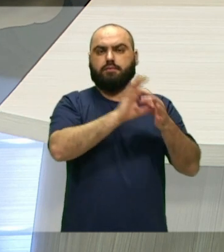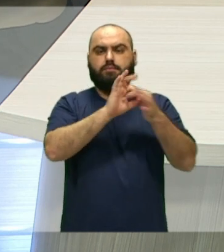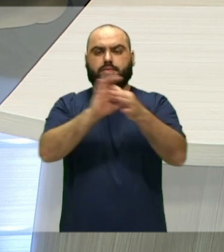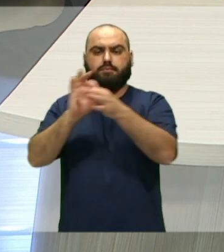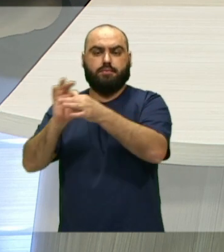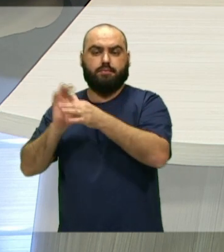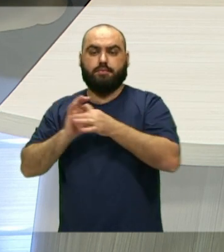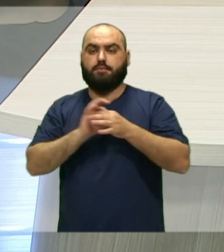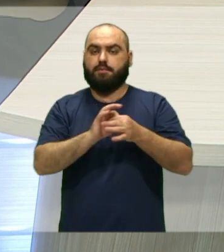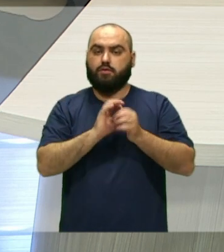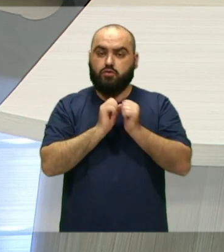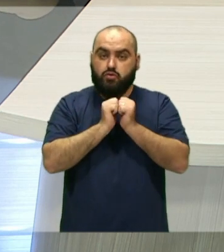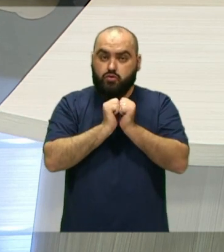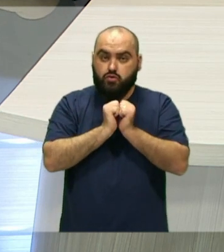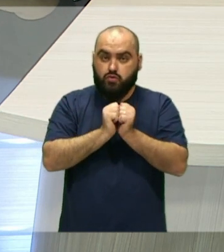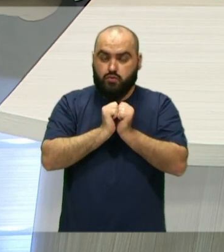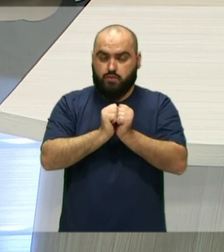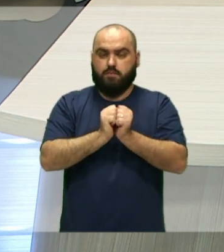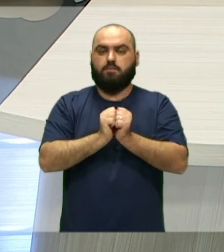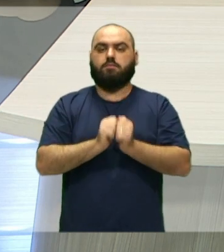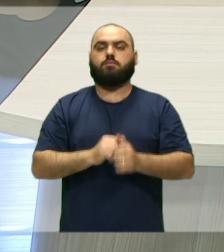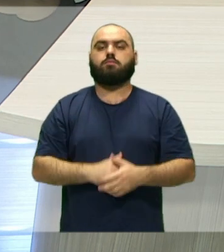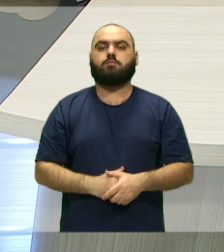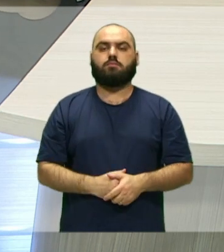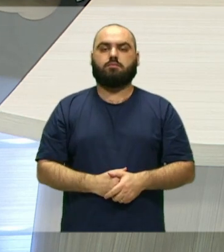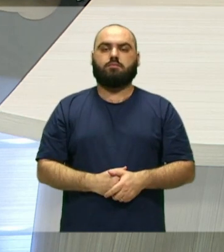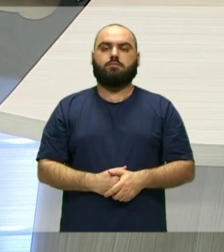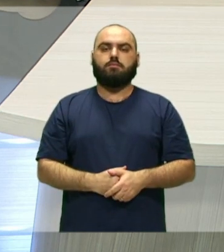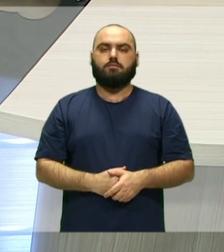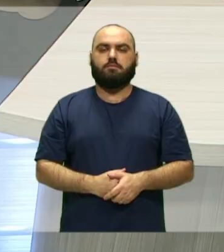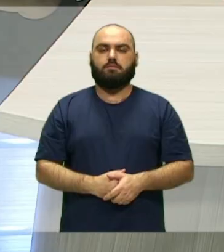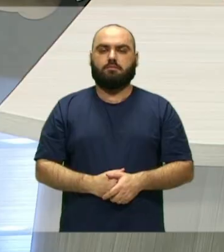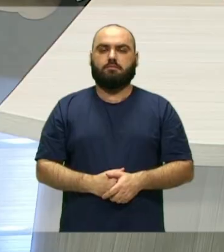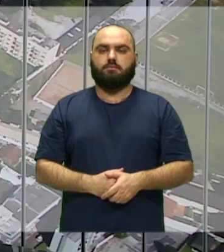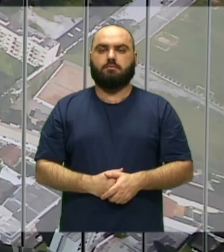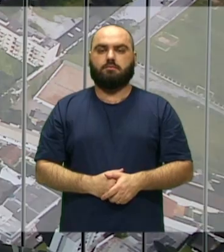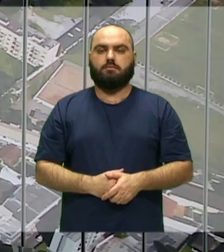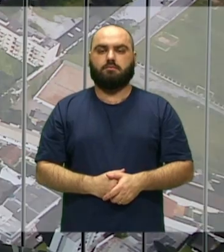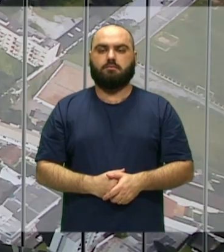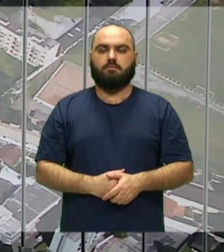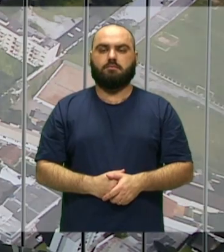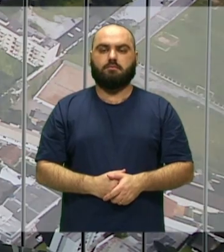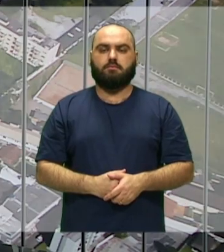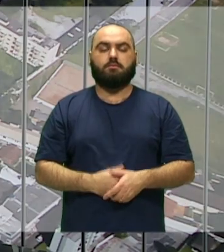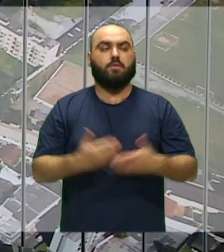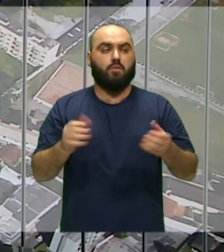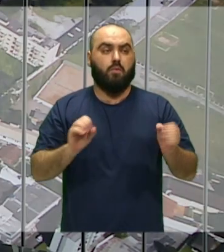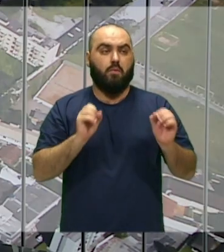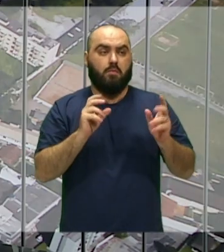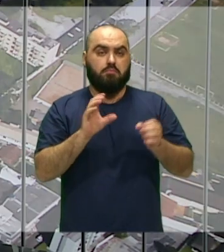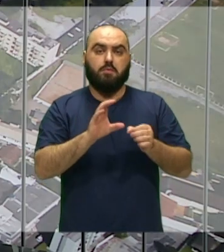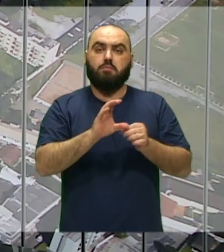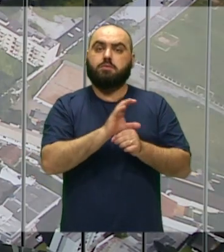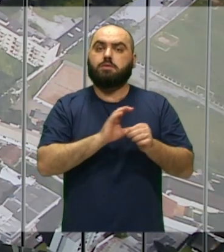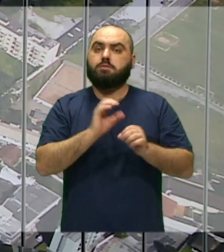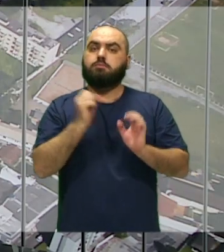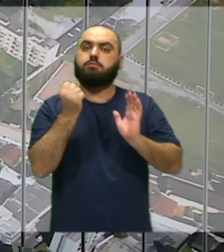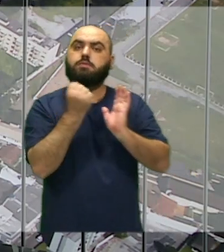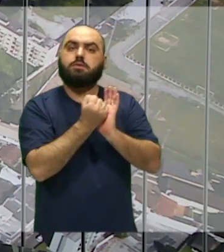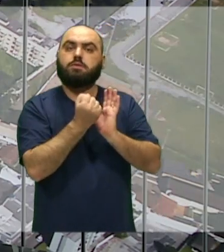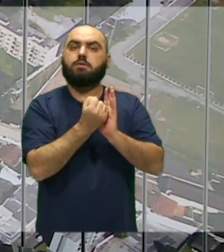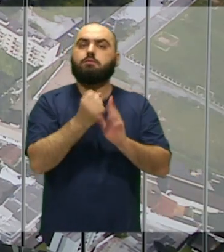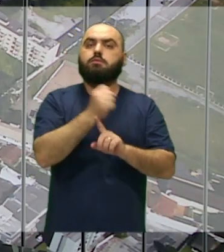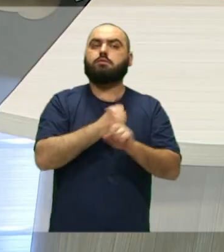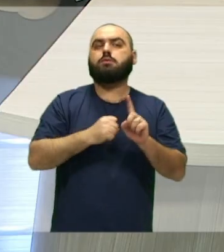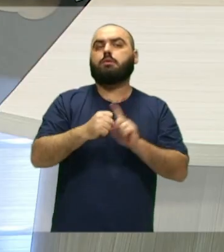são todos eh acabam sendo interligados né e o que a comissão do Celo social considera quando tá analisando os